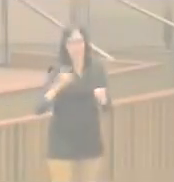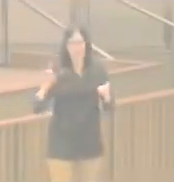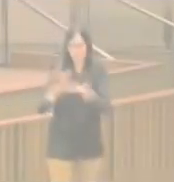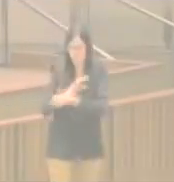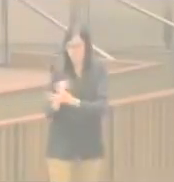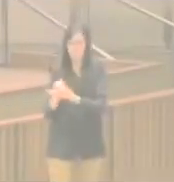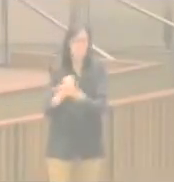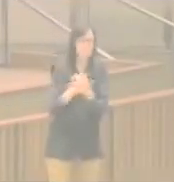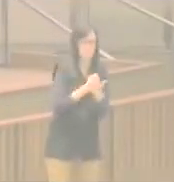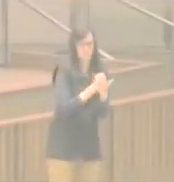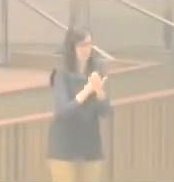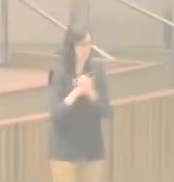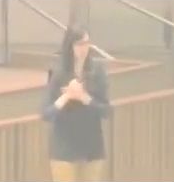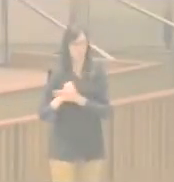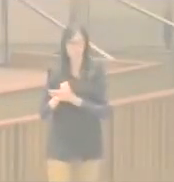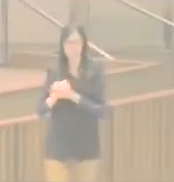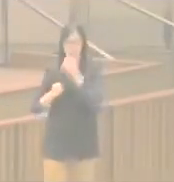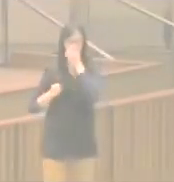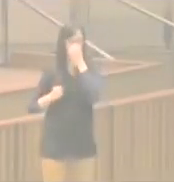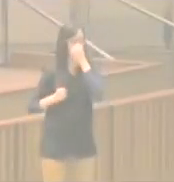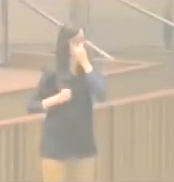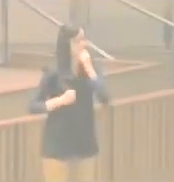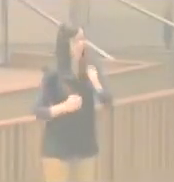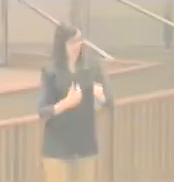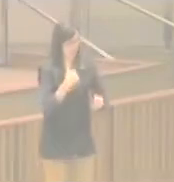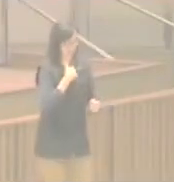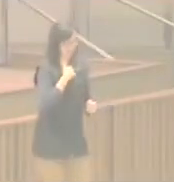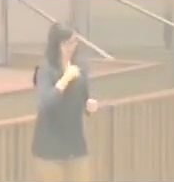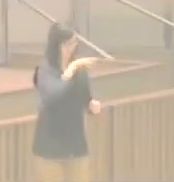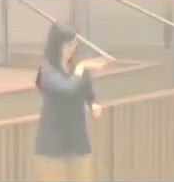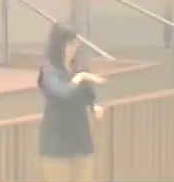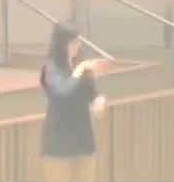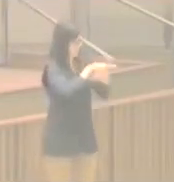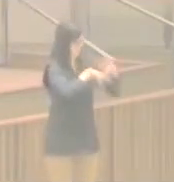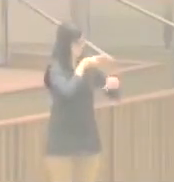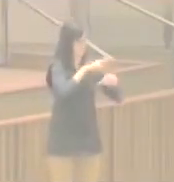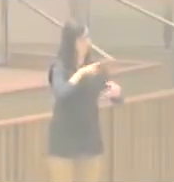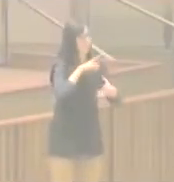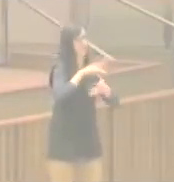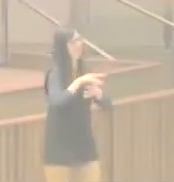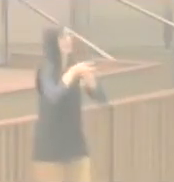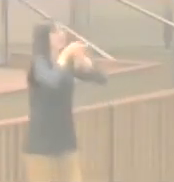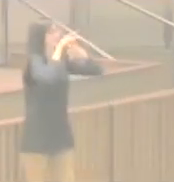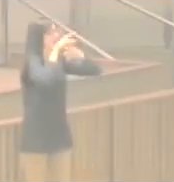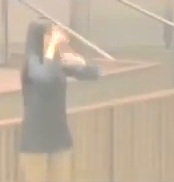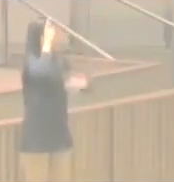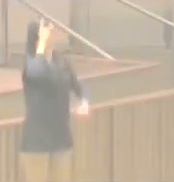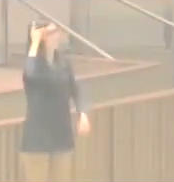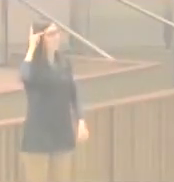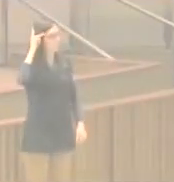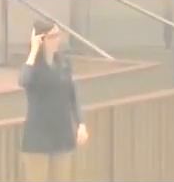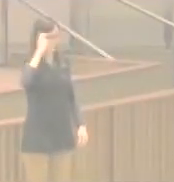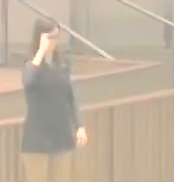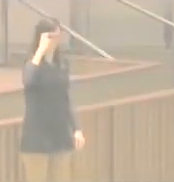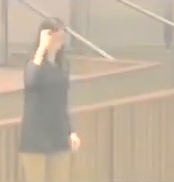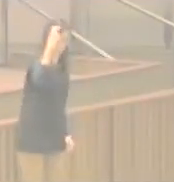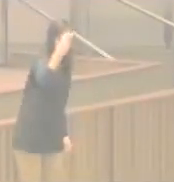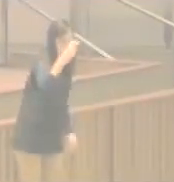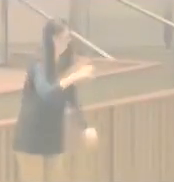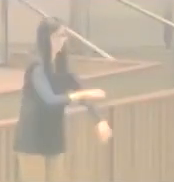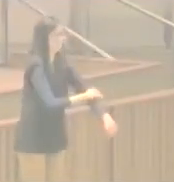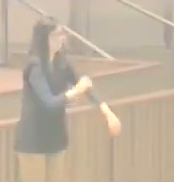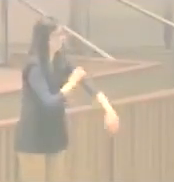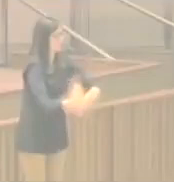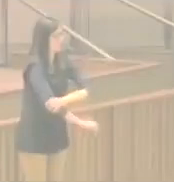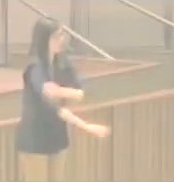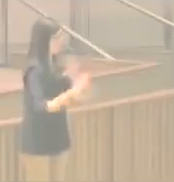totalmente, ou aliados, eles então pegavam a liderança desse povo, as pessoas mais inteligentes desse povo,